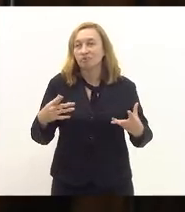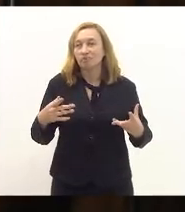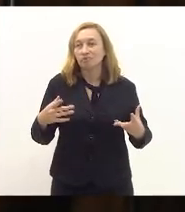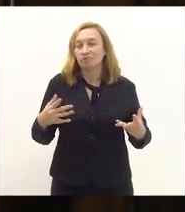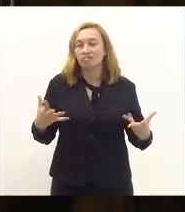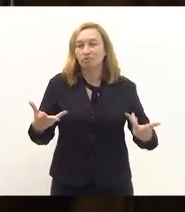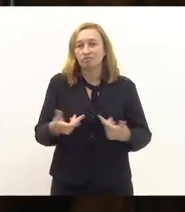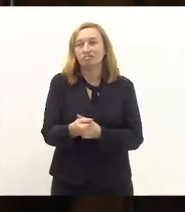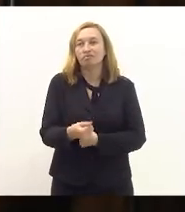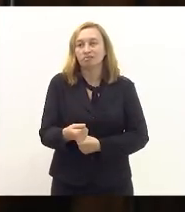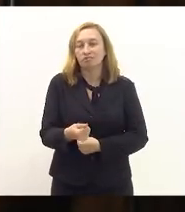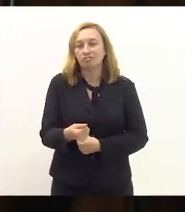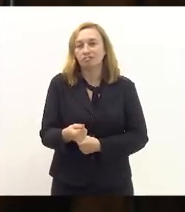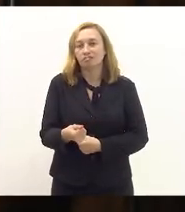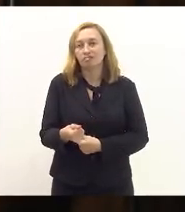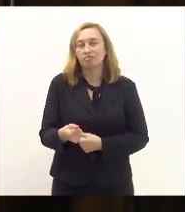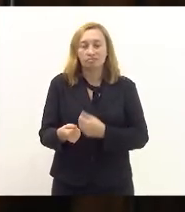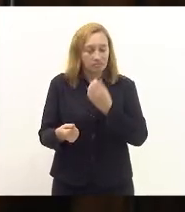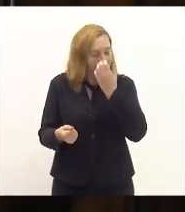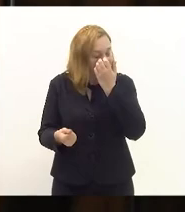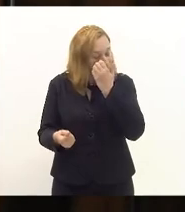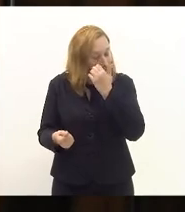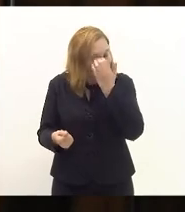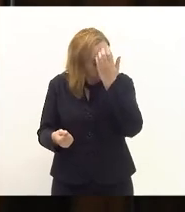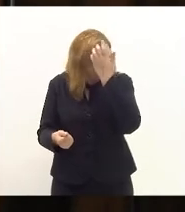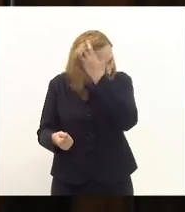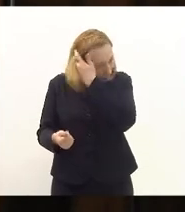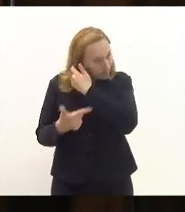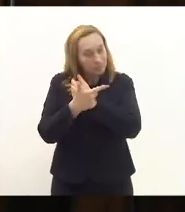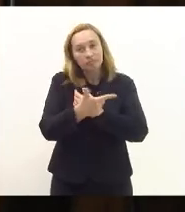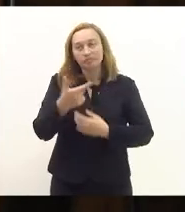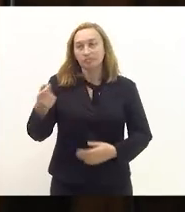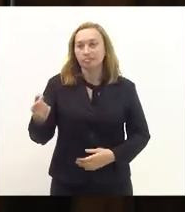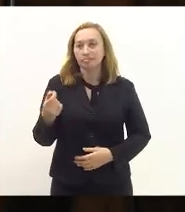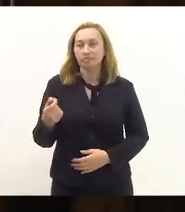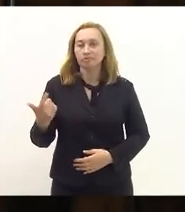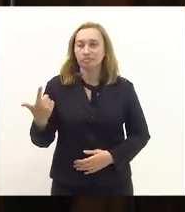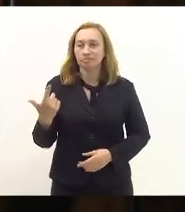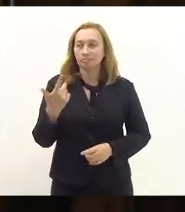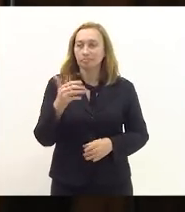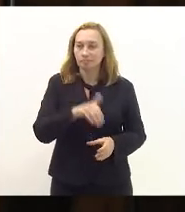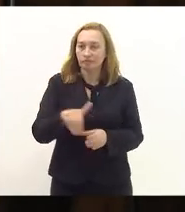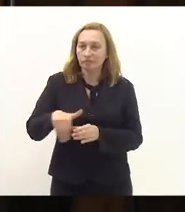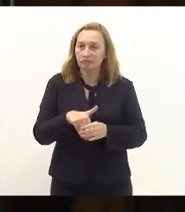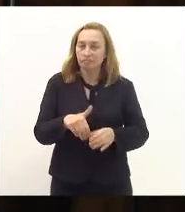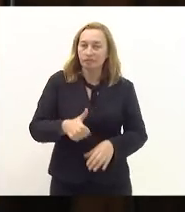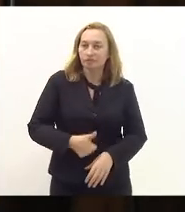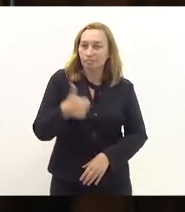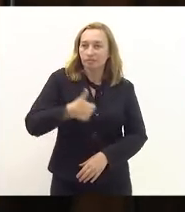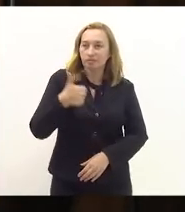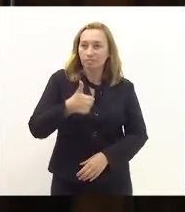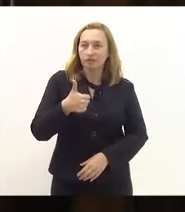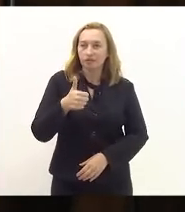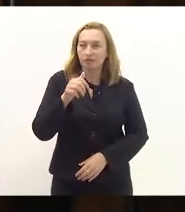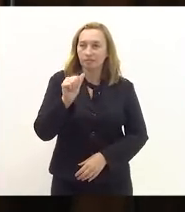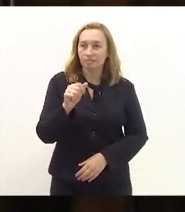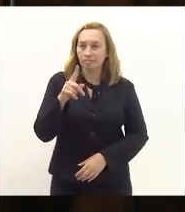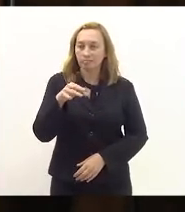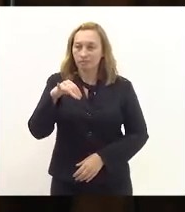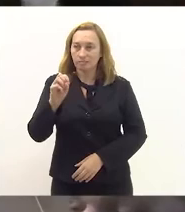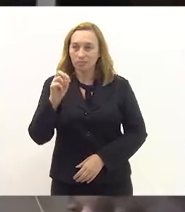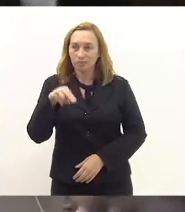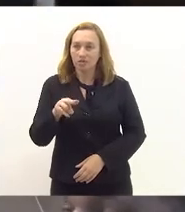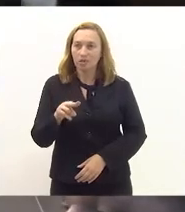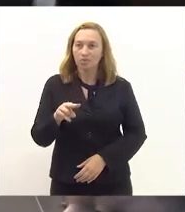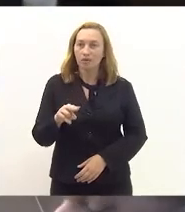foi meu braço direito e esquerdo, e que, em 2020, ganhou a eleição no primeiro turno, o prefeito Axel Grael, que